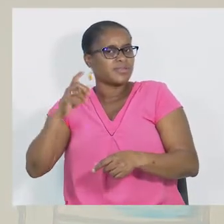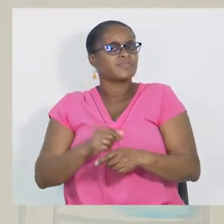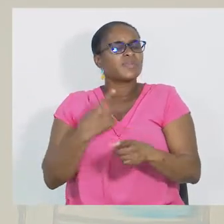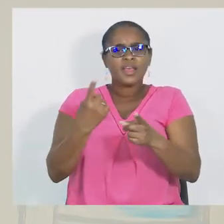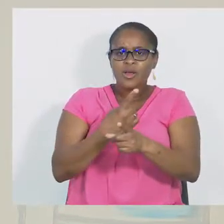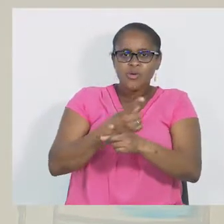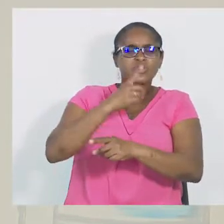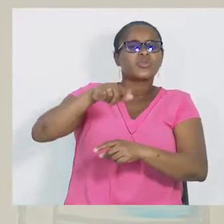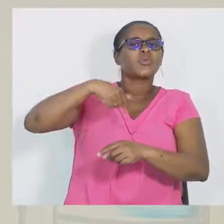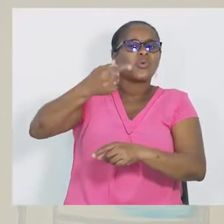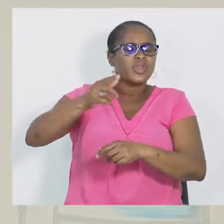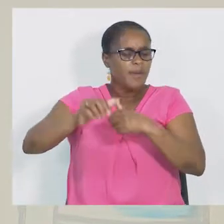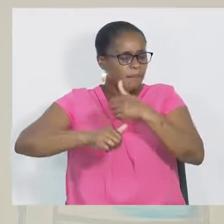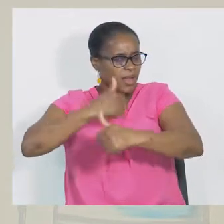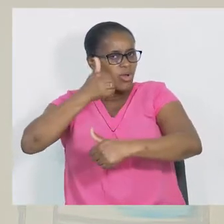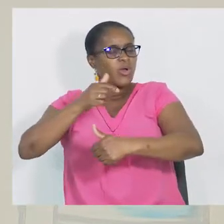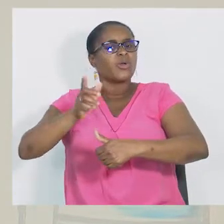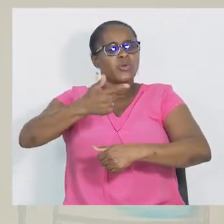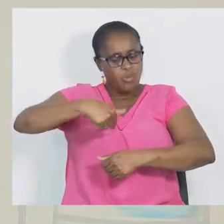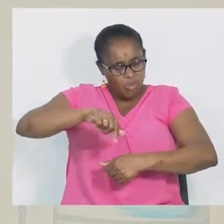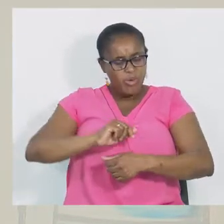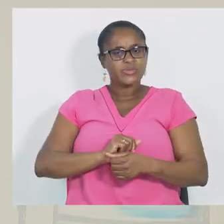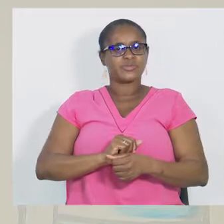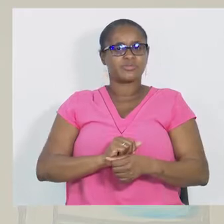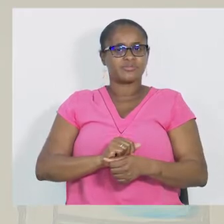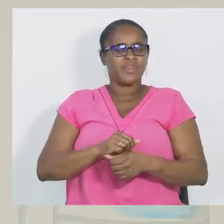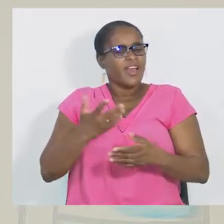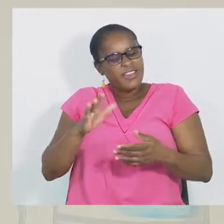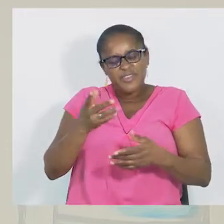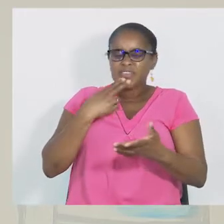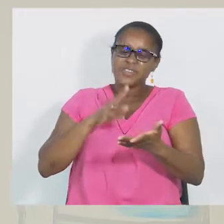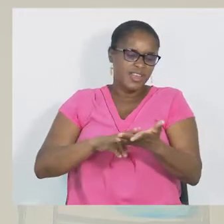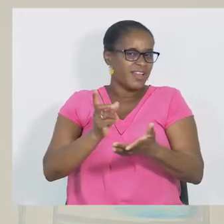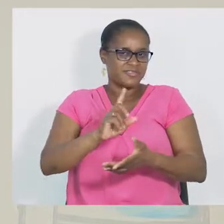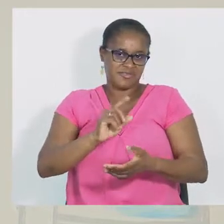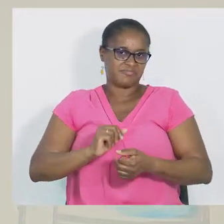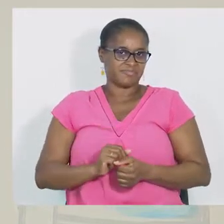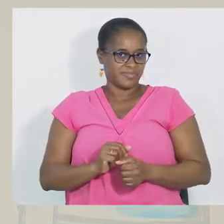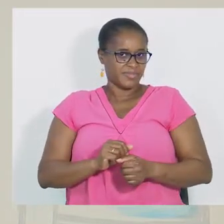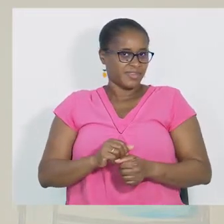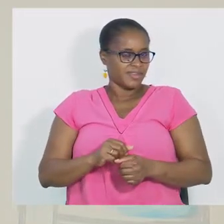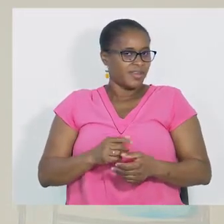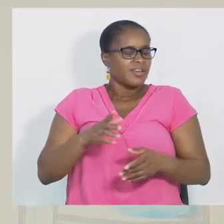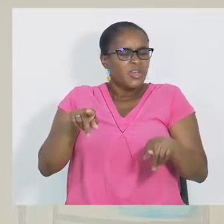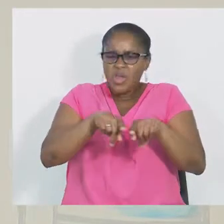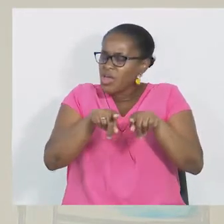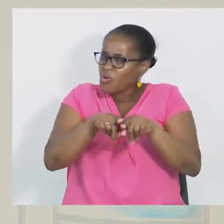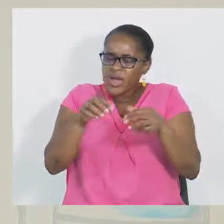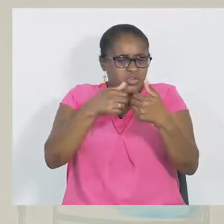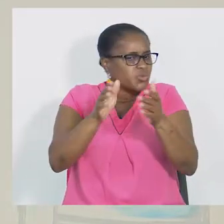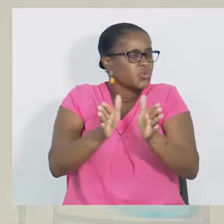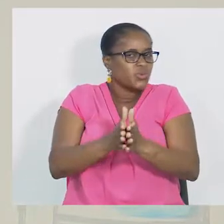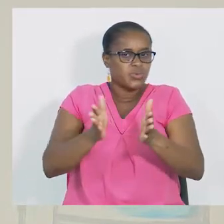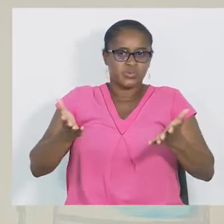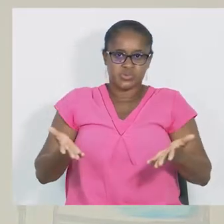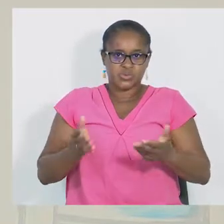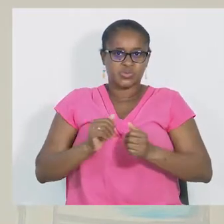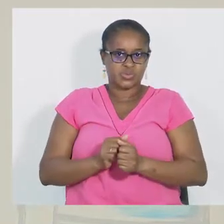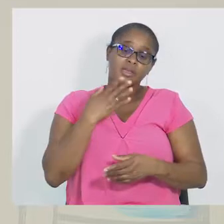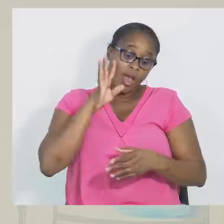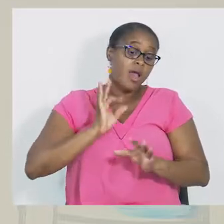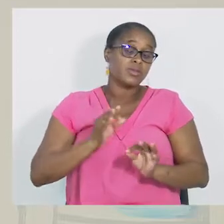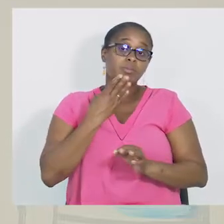aconteceu. Agora, mandou-nos explicar. Cada um tem a sua explicação. Por exemplo, há meninos que podem escrever